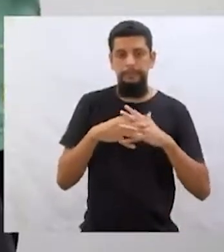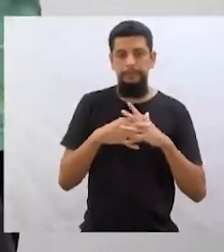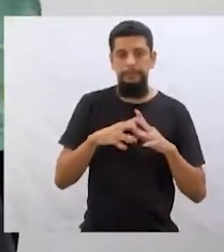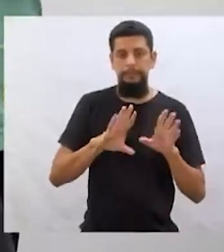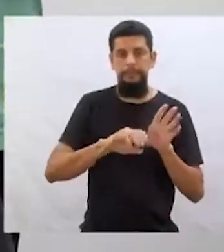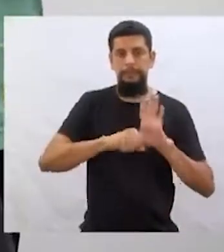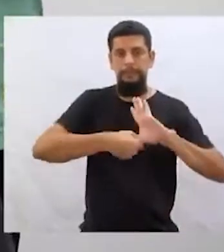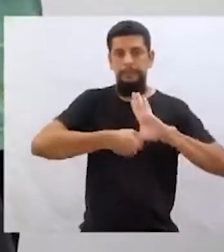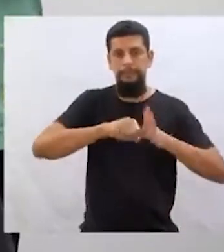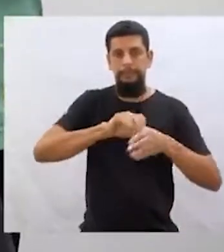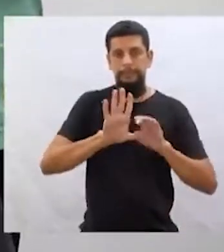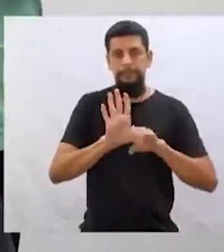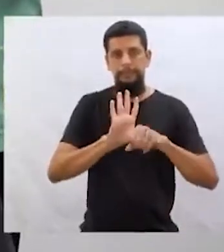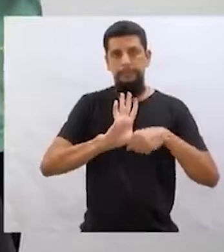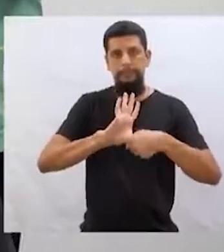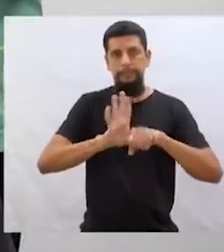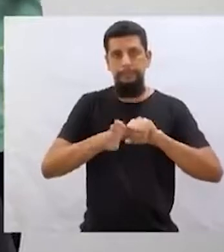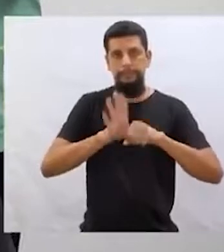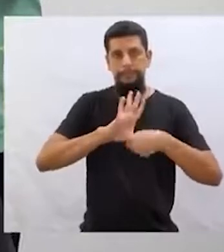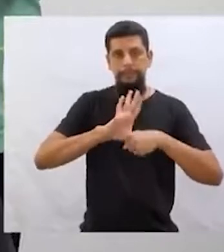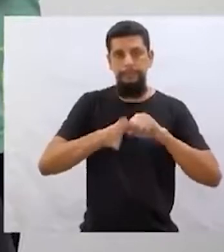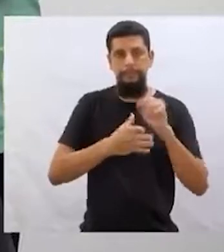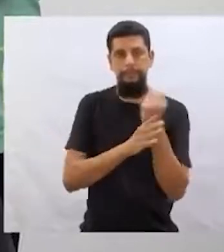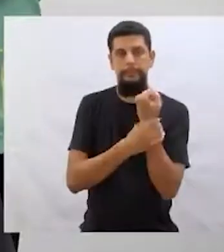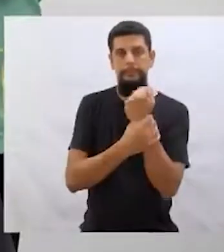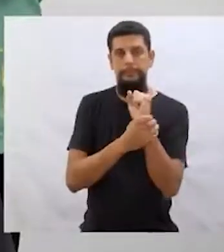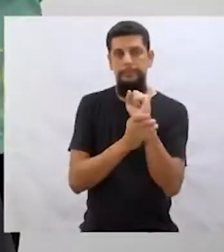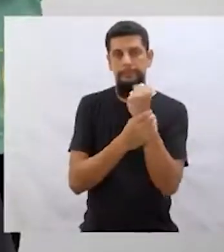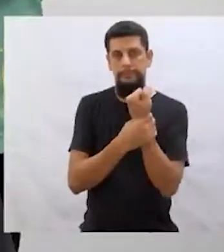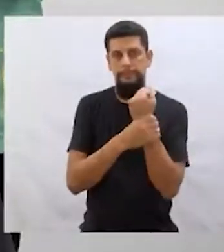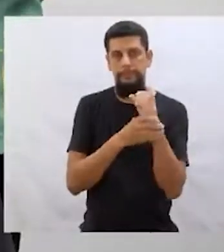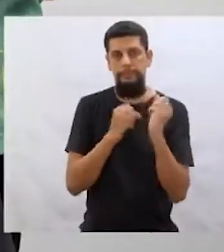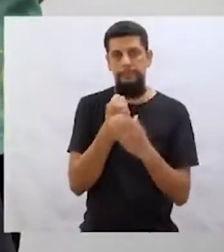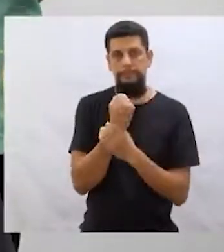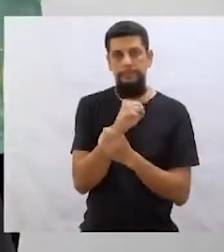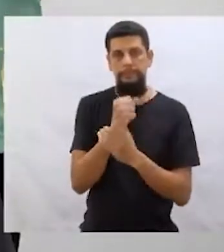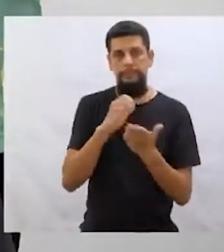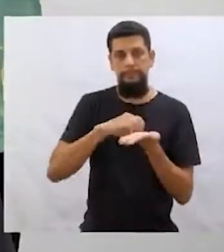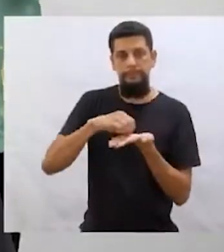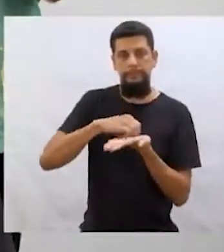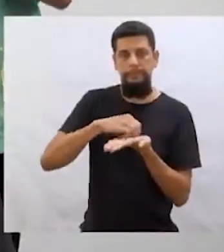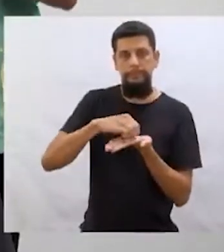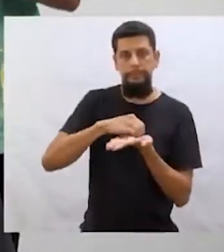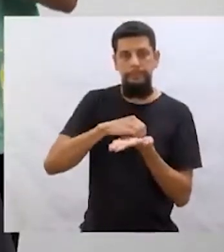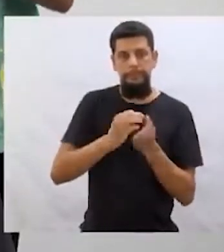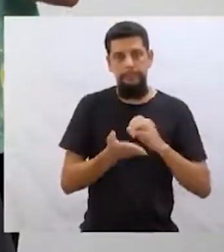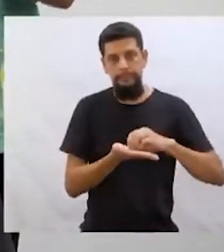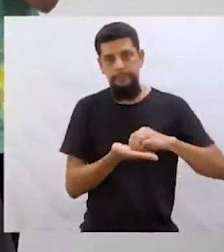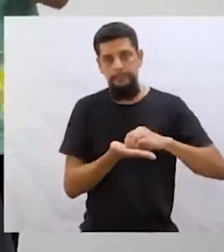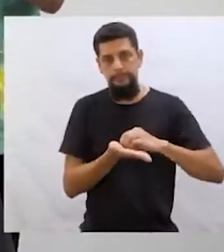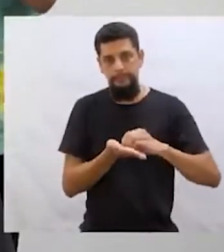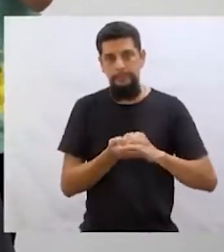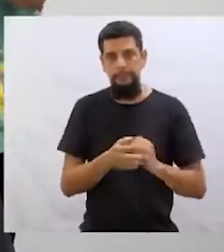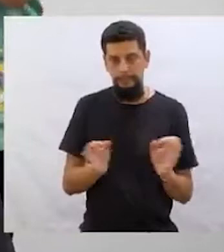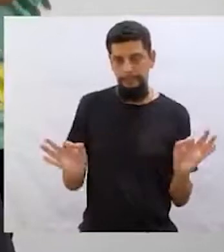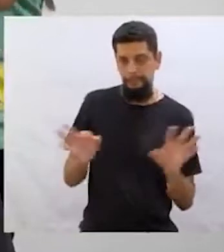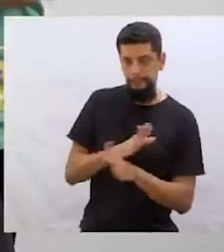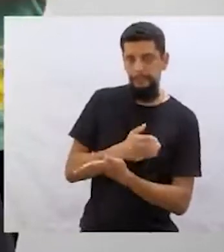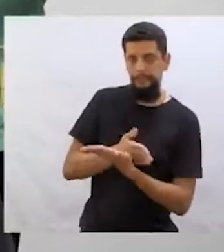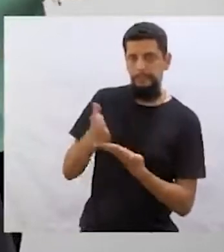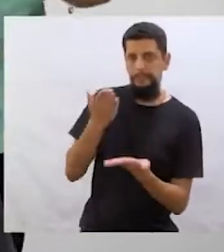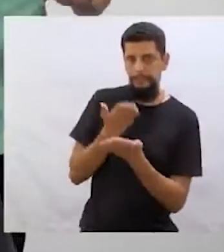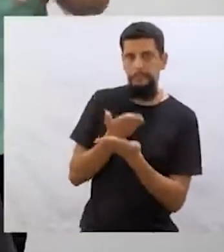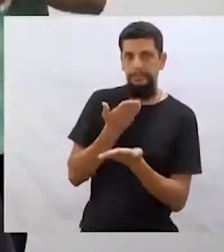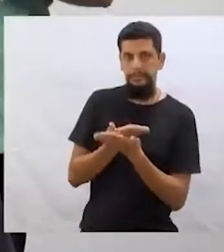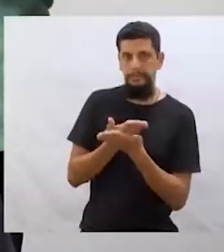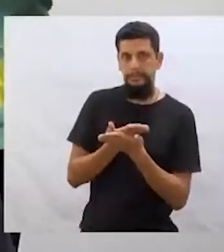os dedos, punho. Pontinha dos dedos. Olha só. E estamos prontas